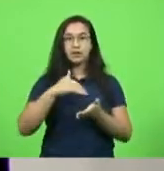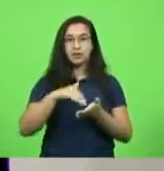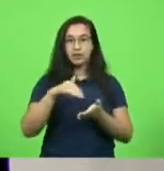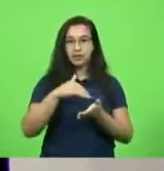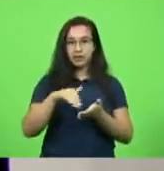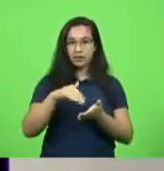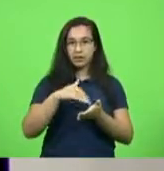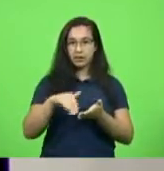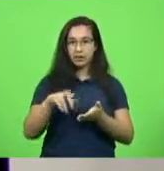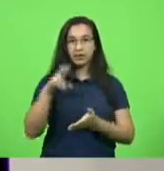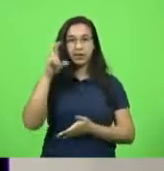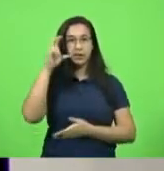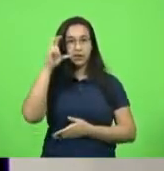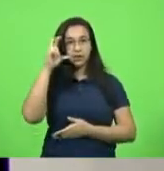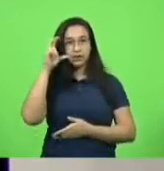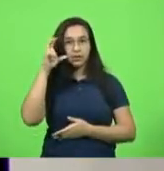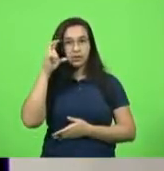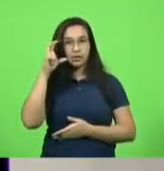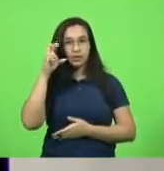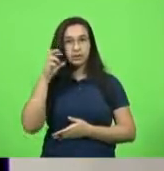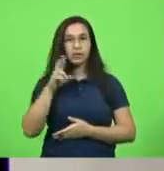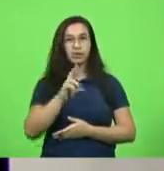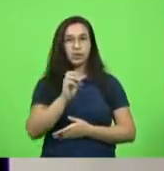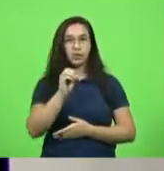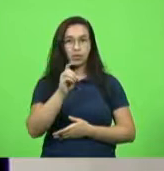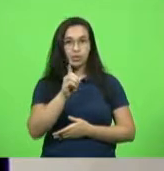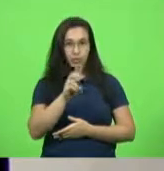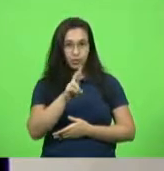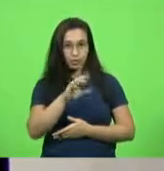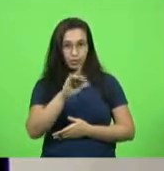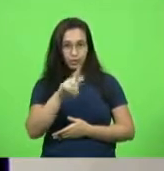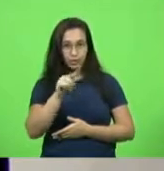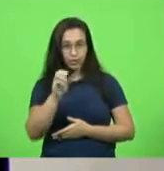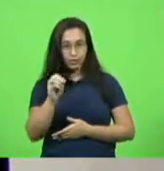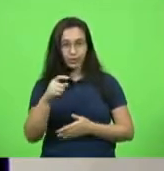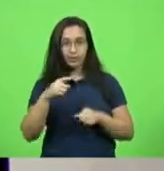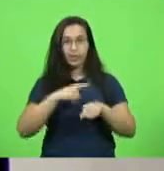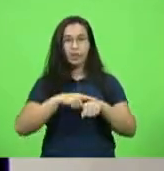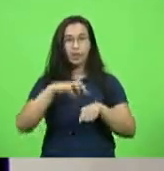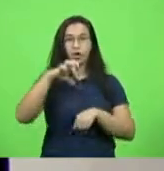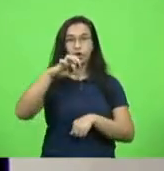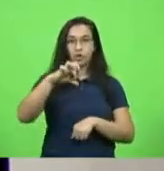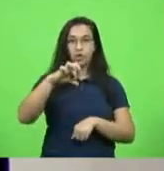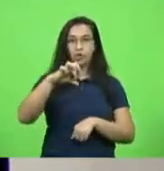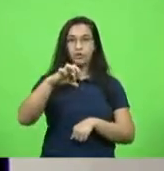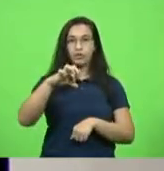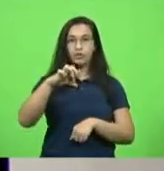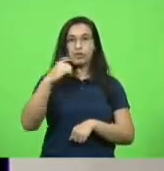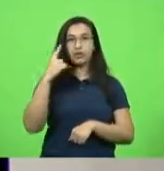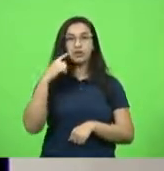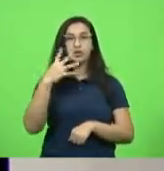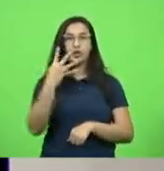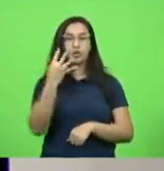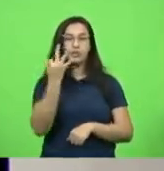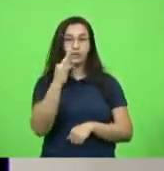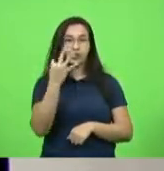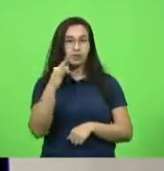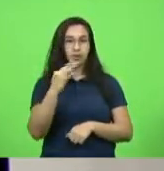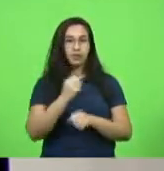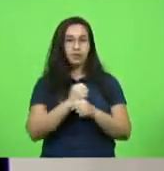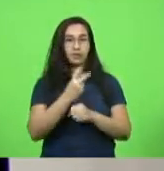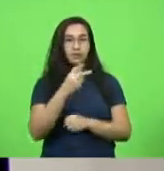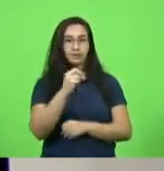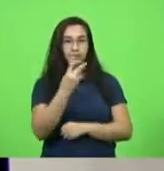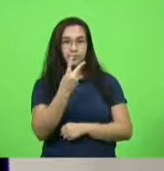deputados Ricardo Alba e Rodrigo minotto às 9:00 do dia quatro do mês de fevereiro do ano de